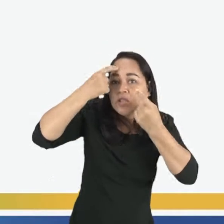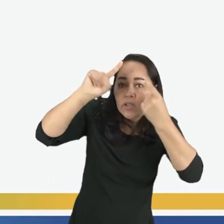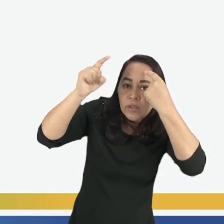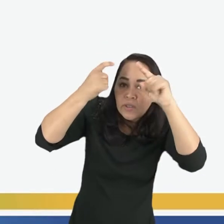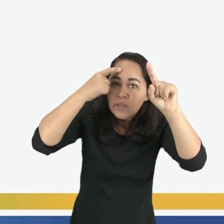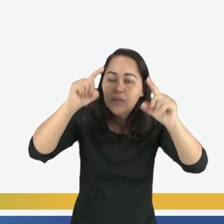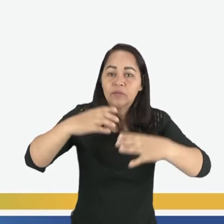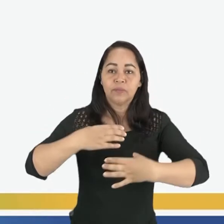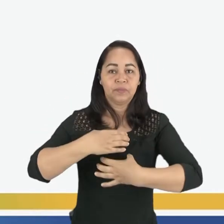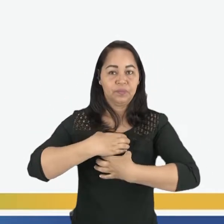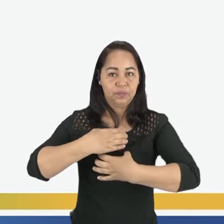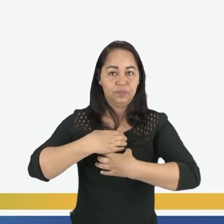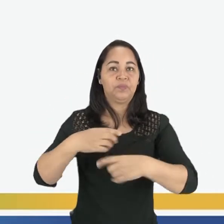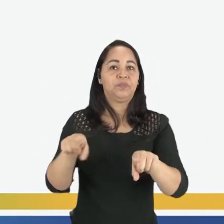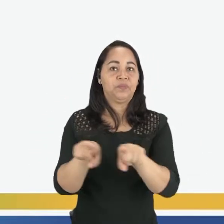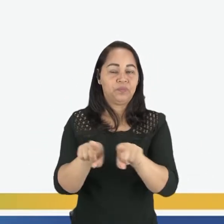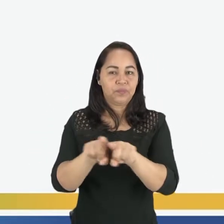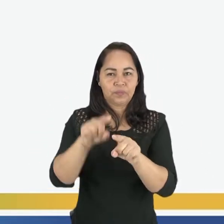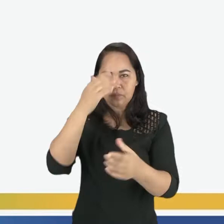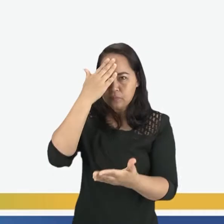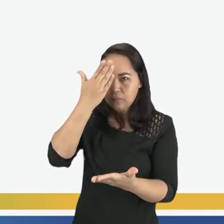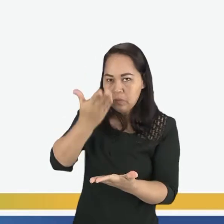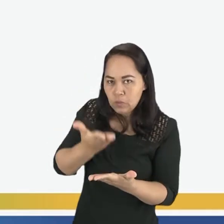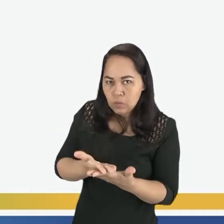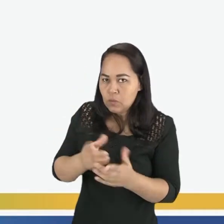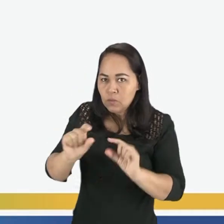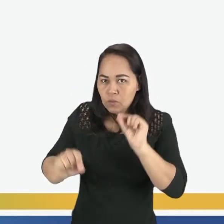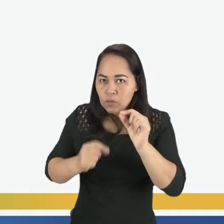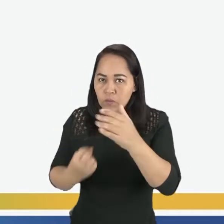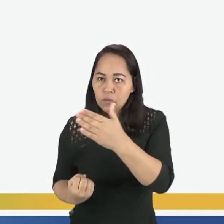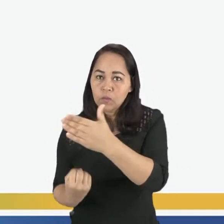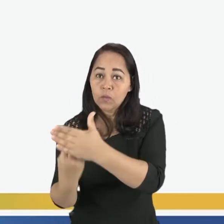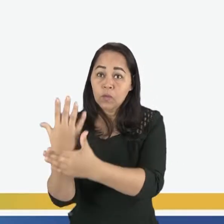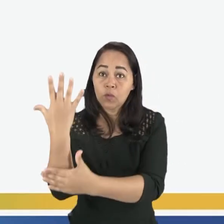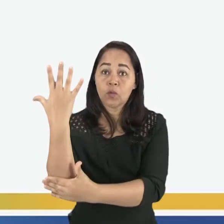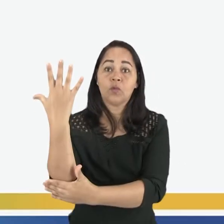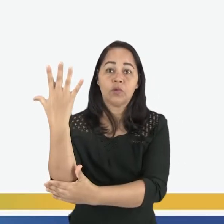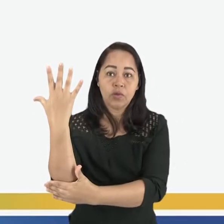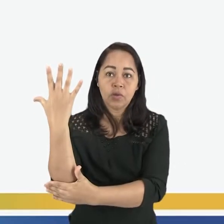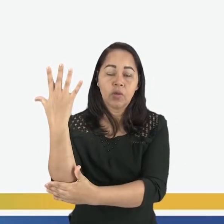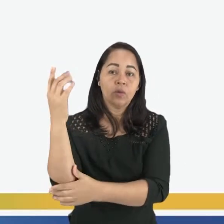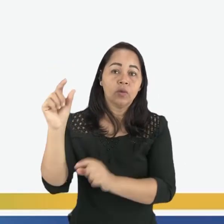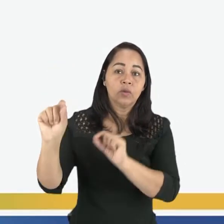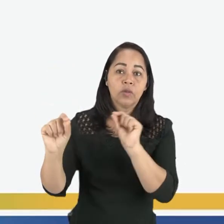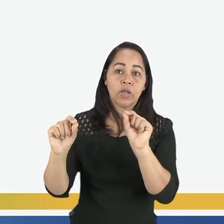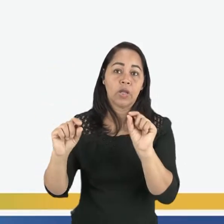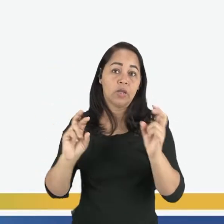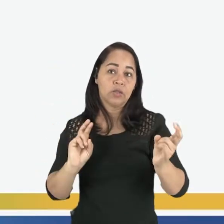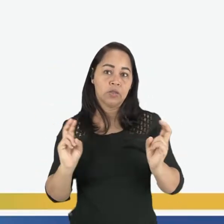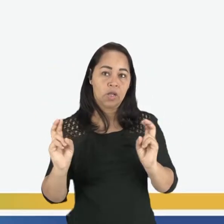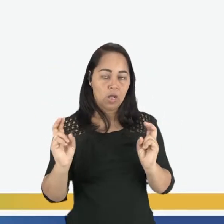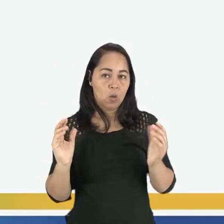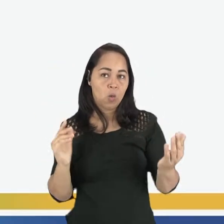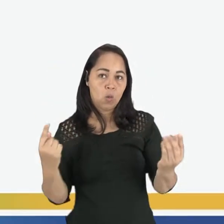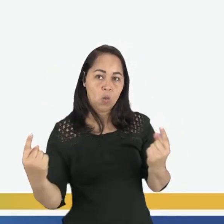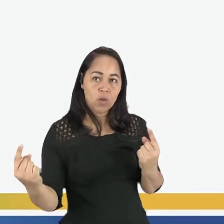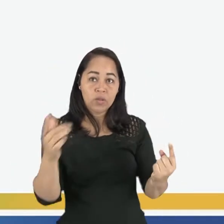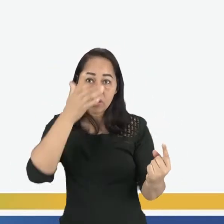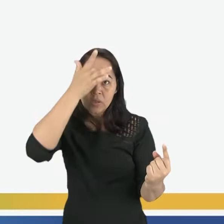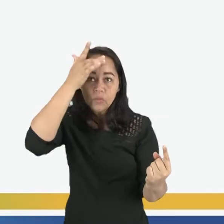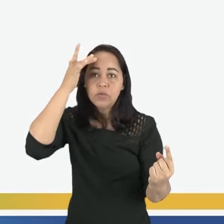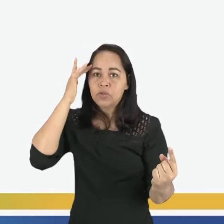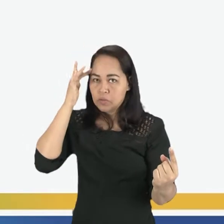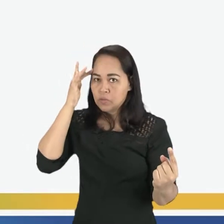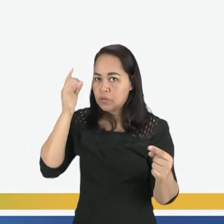sentimentos. Acredita-se que a maioria dos registros escritos surgiu das relações sociais cotidianas ligadas,